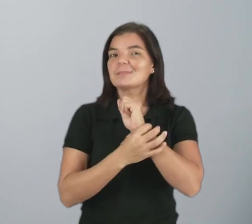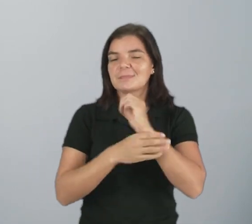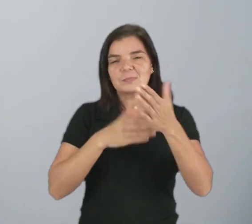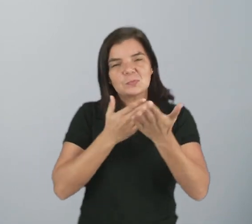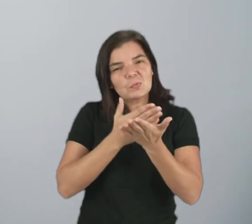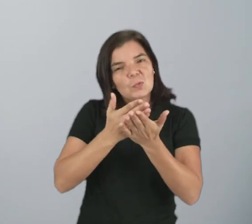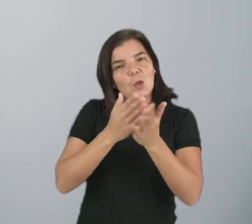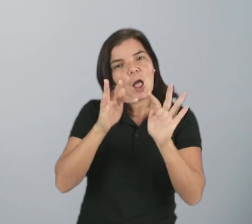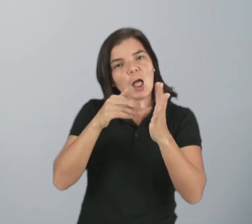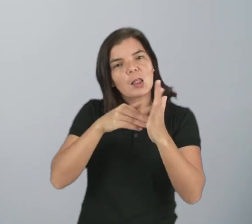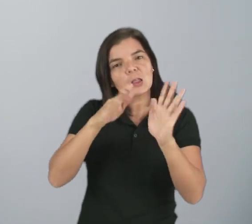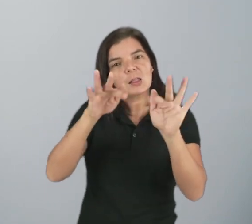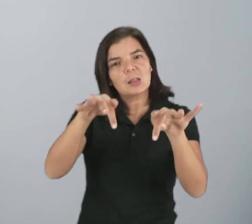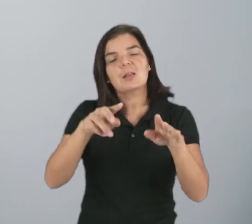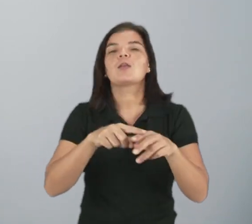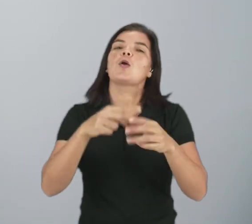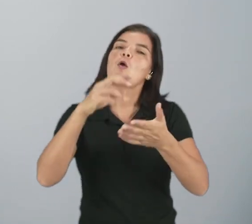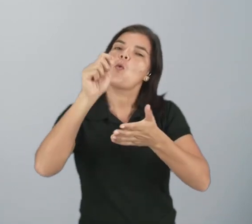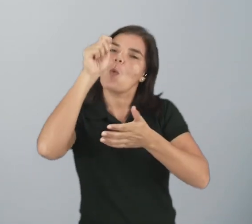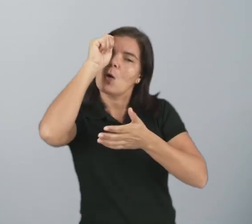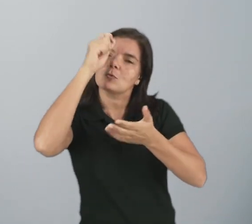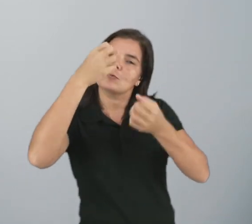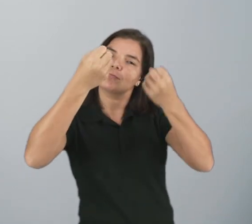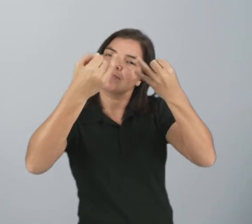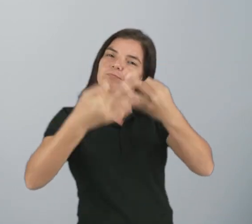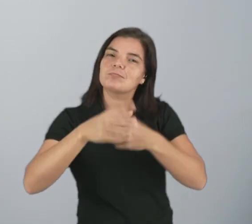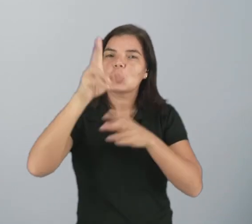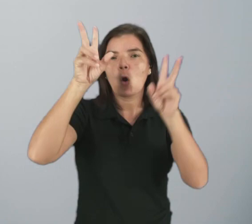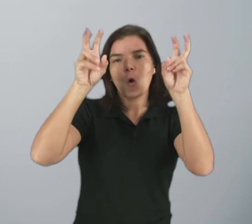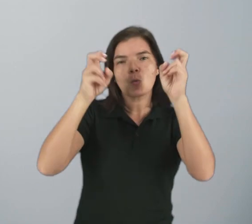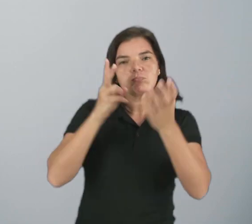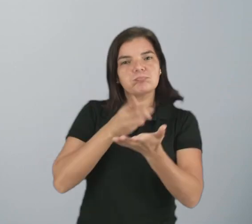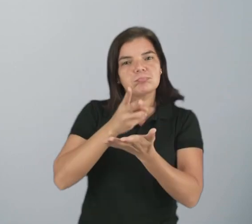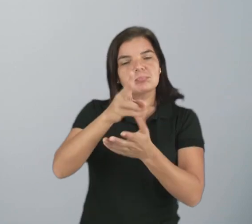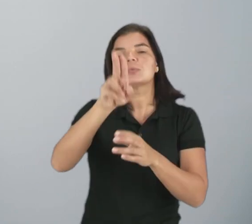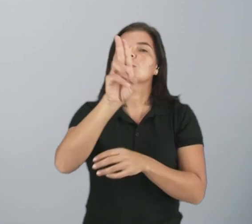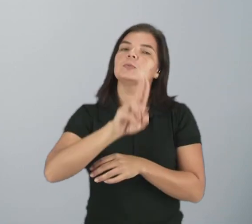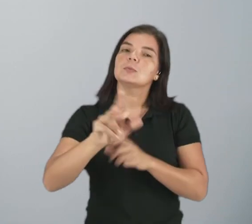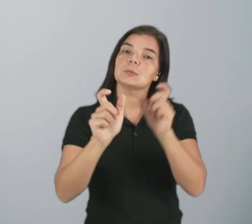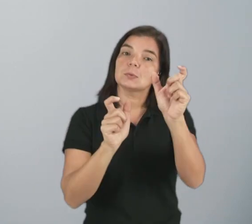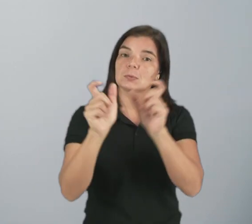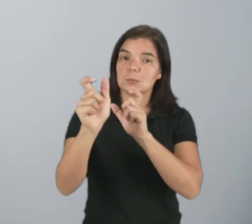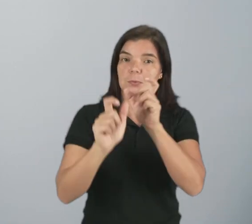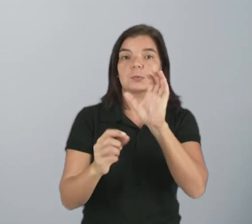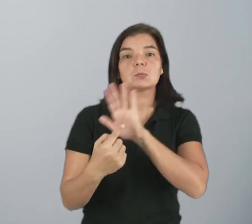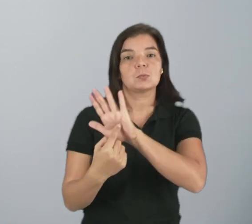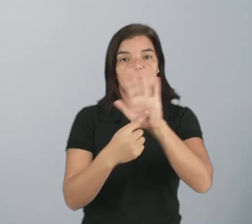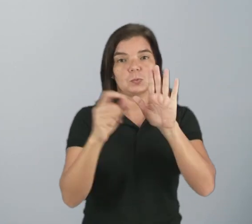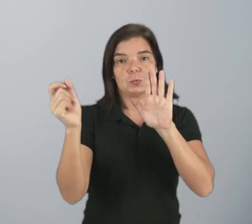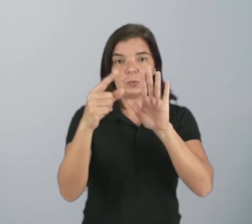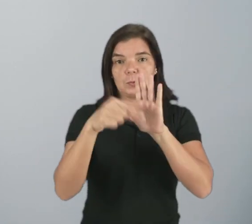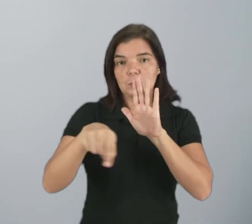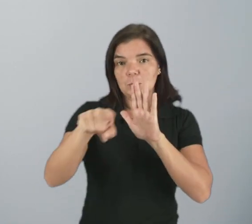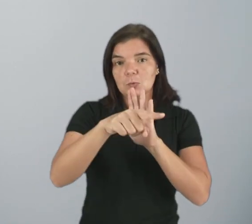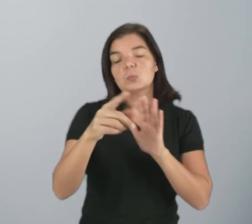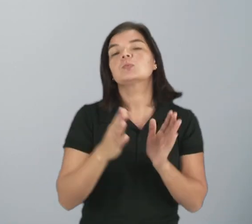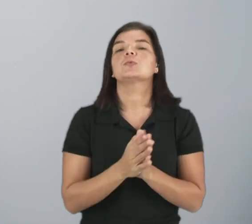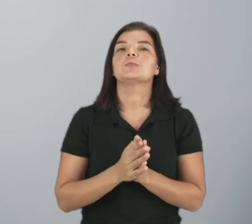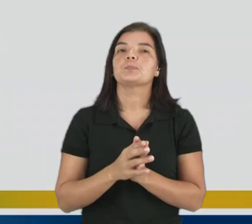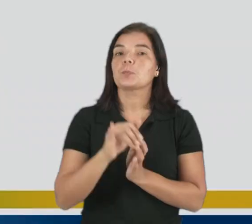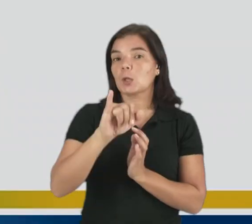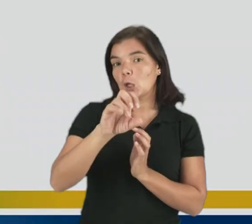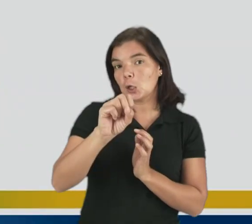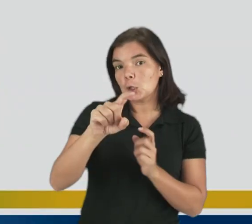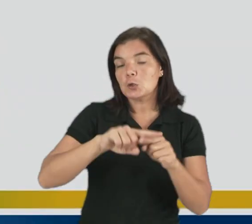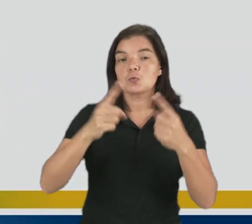Do início ao fim o autor fala do mesmo tema, do início ao fim ele vai utilizando essas palavras que eu coloquei em azul para você, como